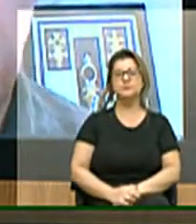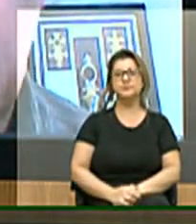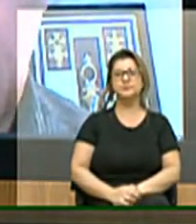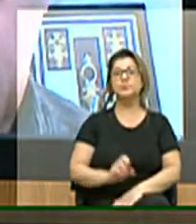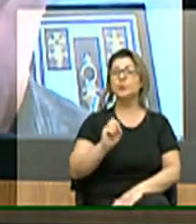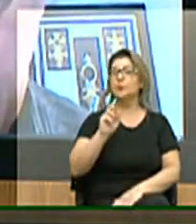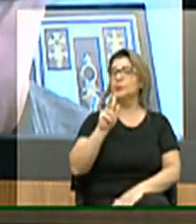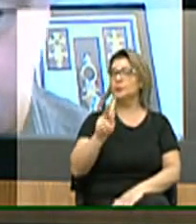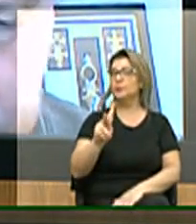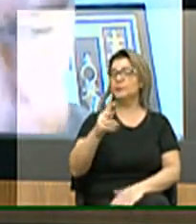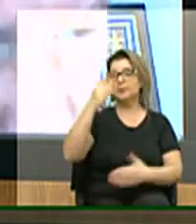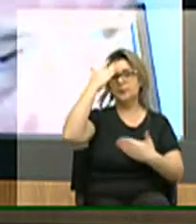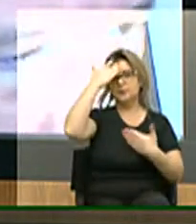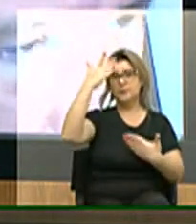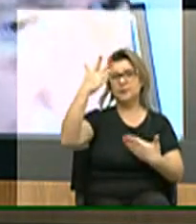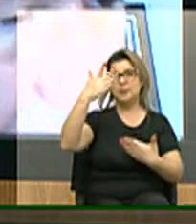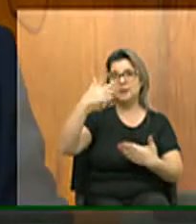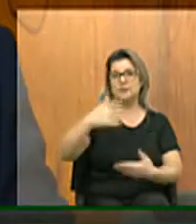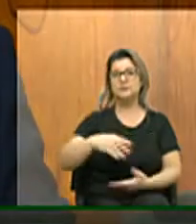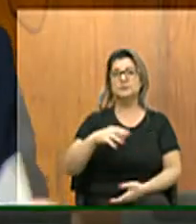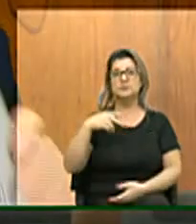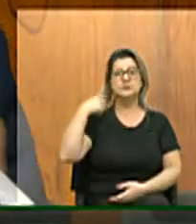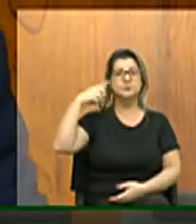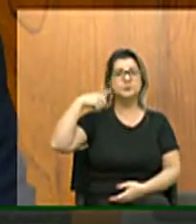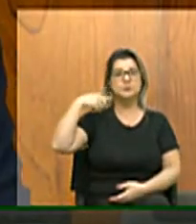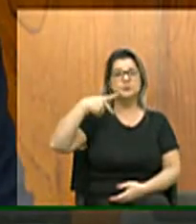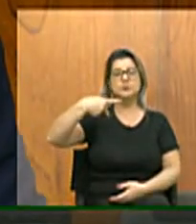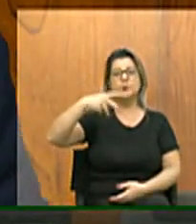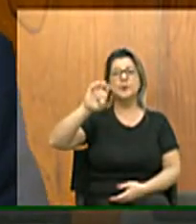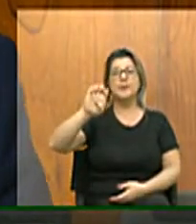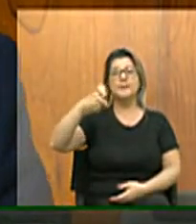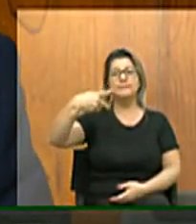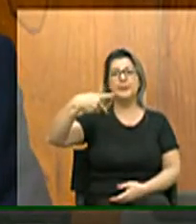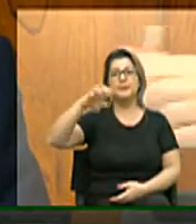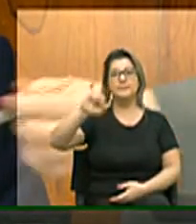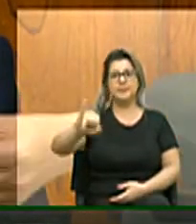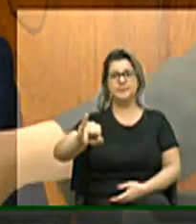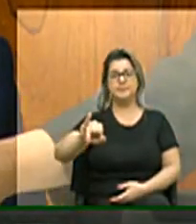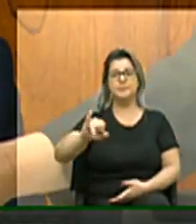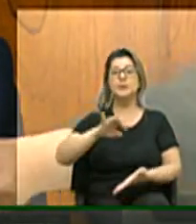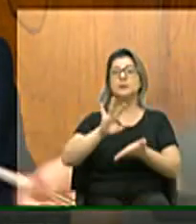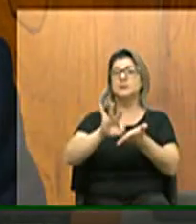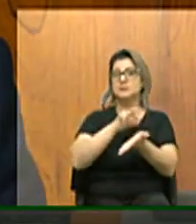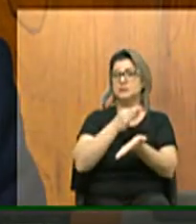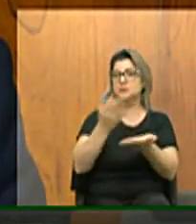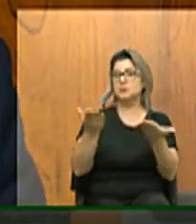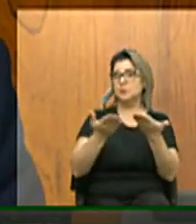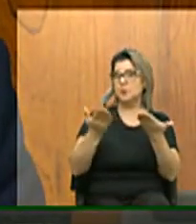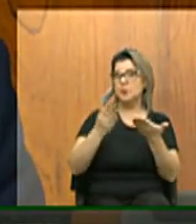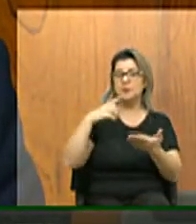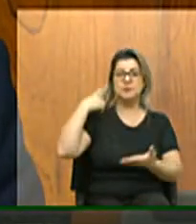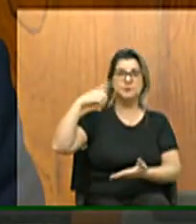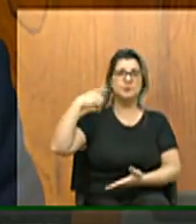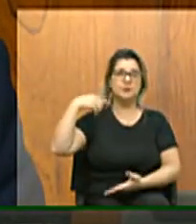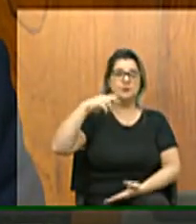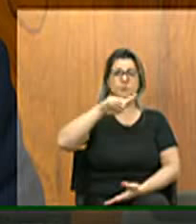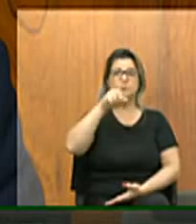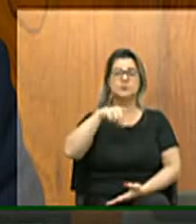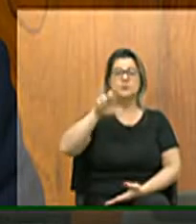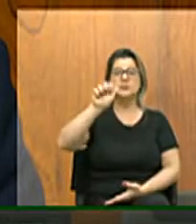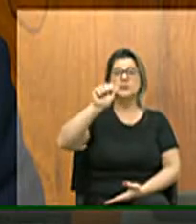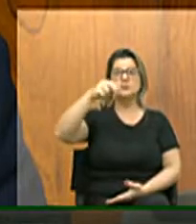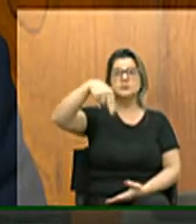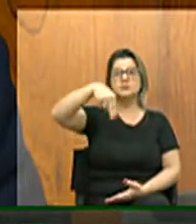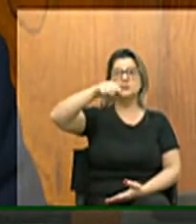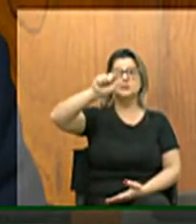Ok, ok, obrigado, deputado Pepe Vargas. Inscrito agora, na sequência, o deputado Vilmar Zanquim.